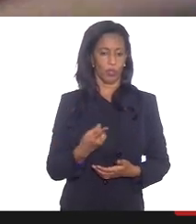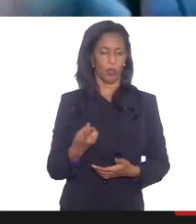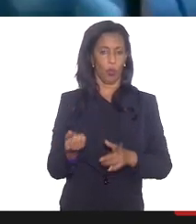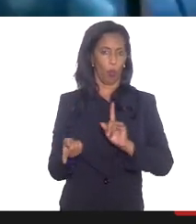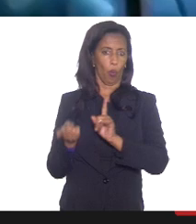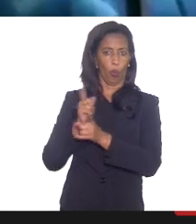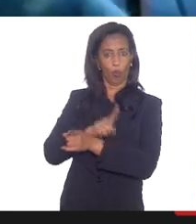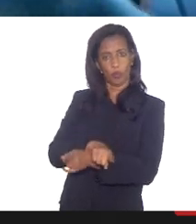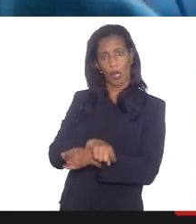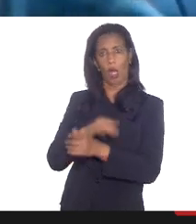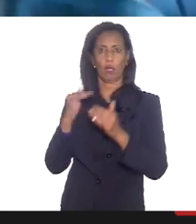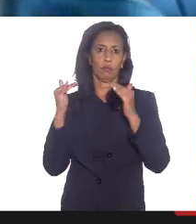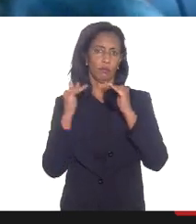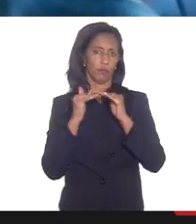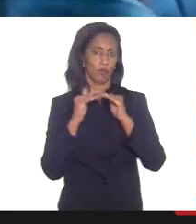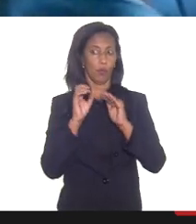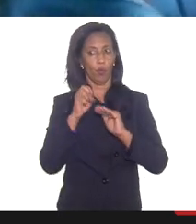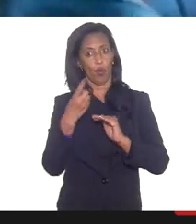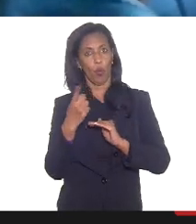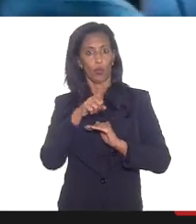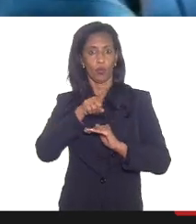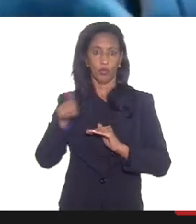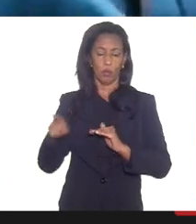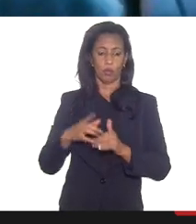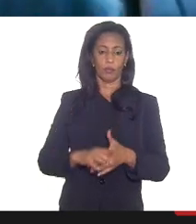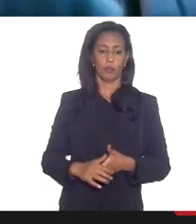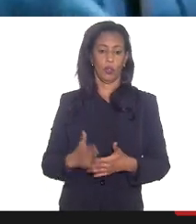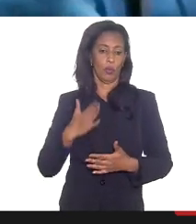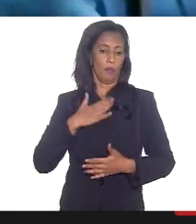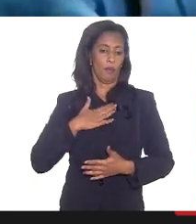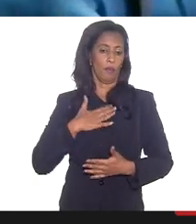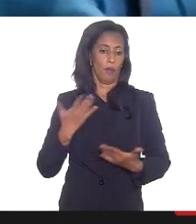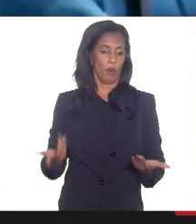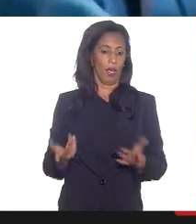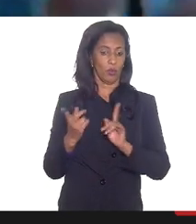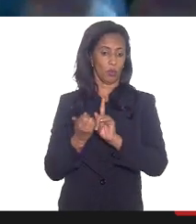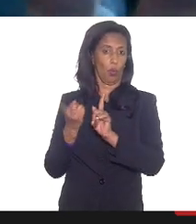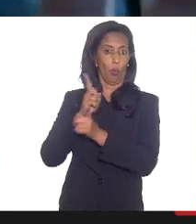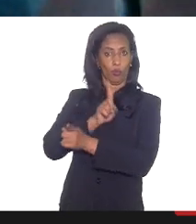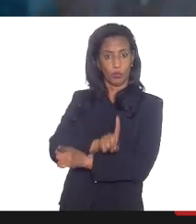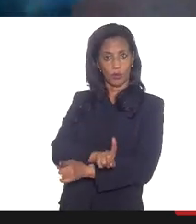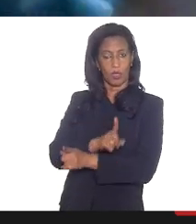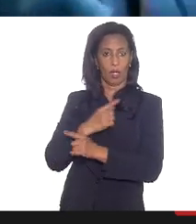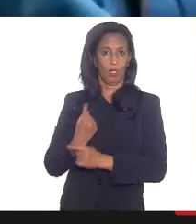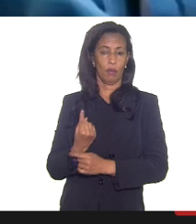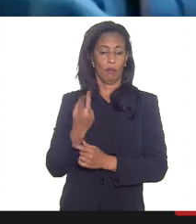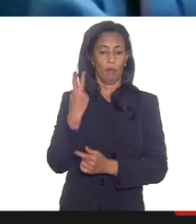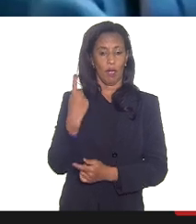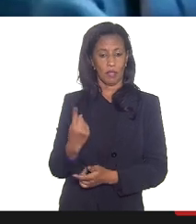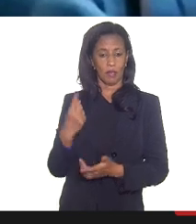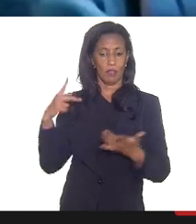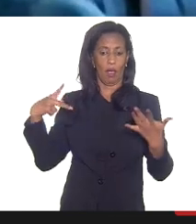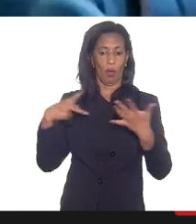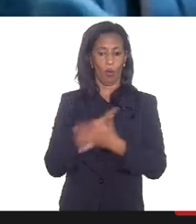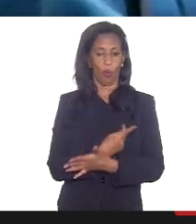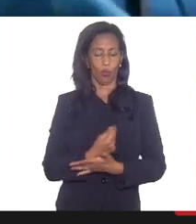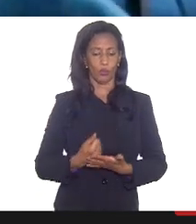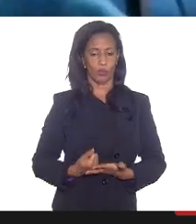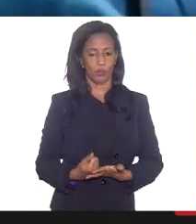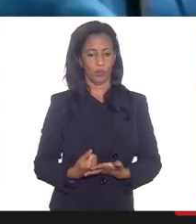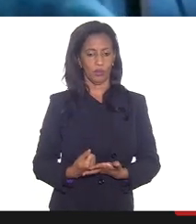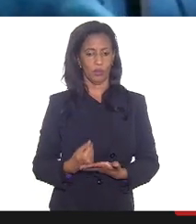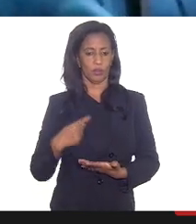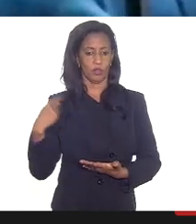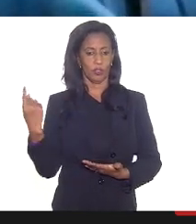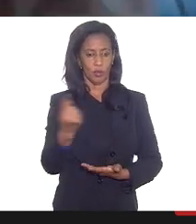contrários ou favoráveis a essas concessões, no meu caso até fui contrário, mas uma vez acontecendo isso, é